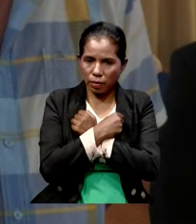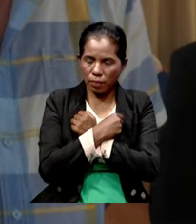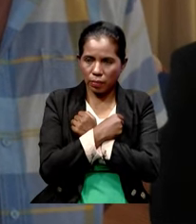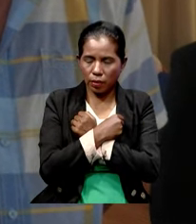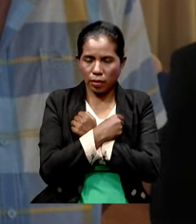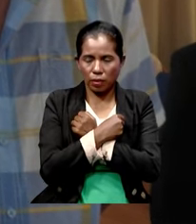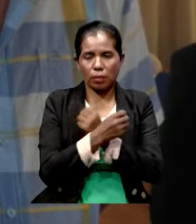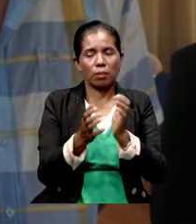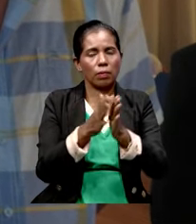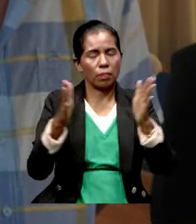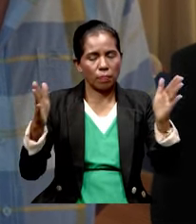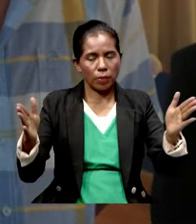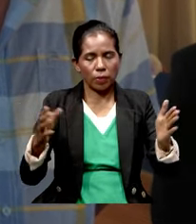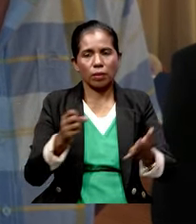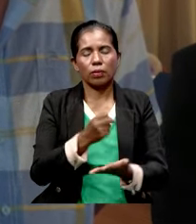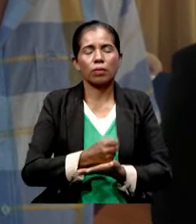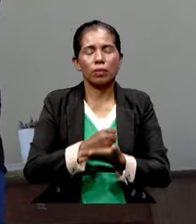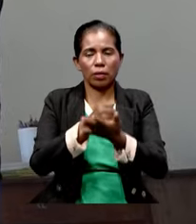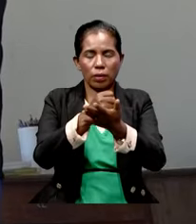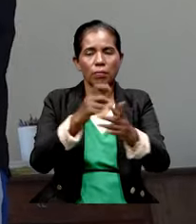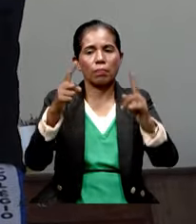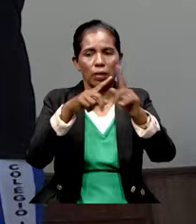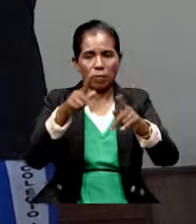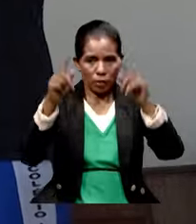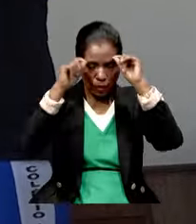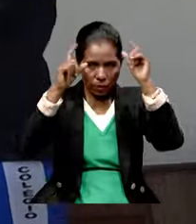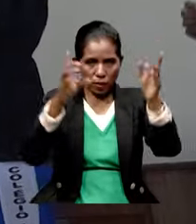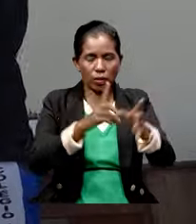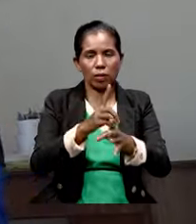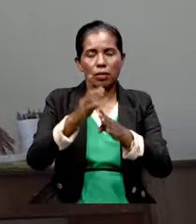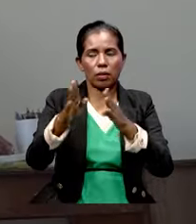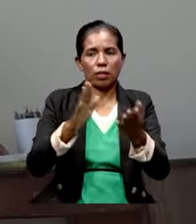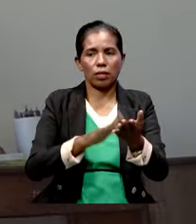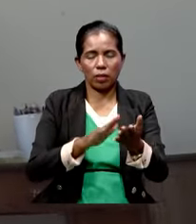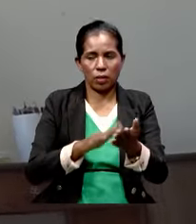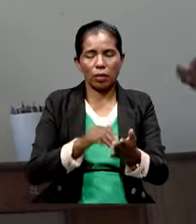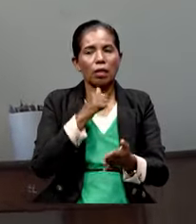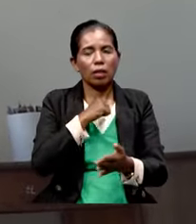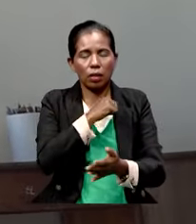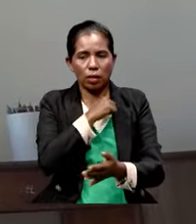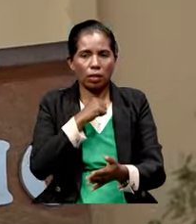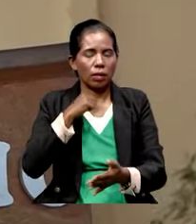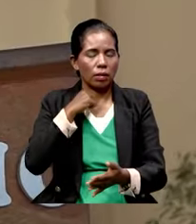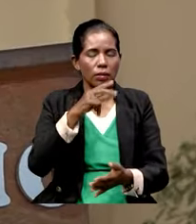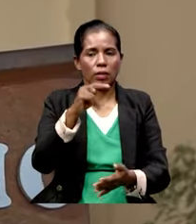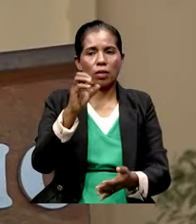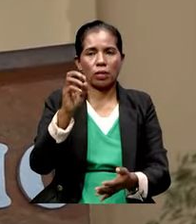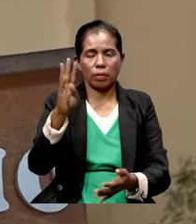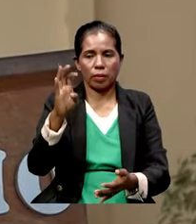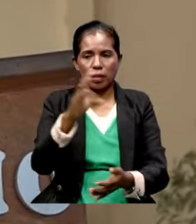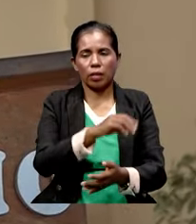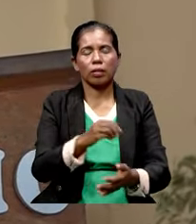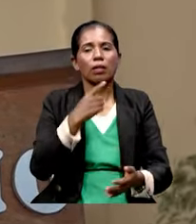e solidariedade para com o povo de Timor-Leste. Diretor-Geral Colégio Infante de Sagres Maliana, Norberto Soares,